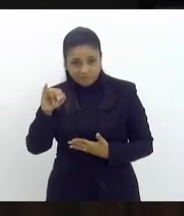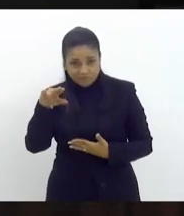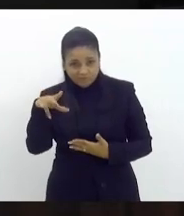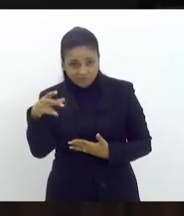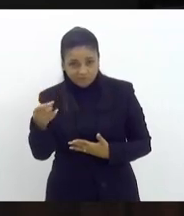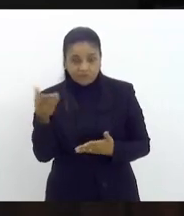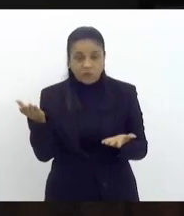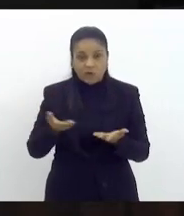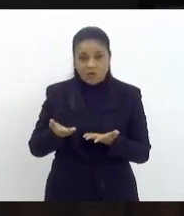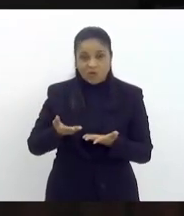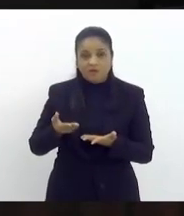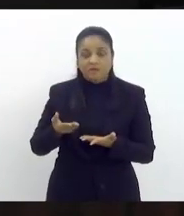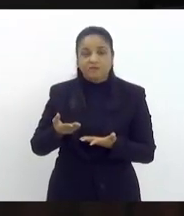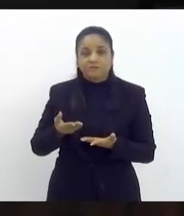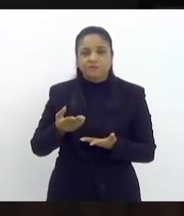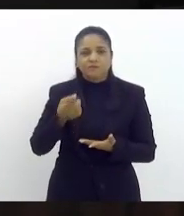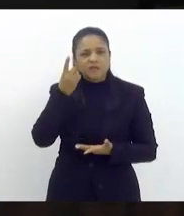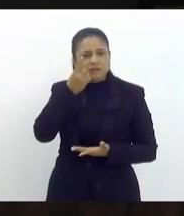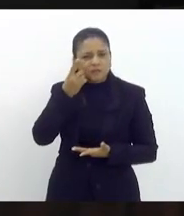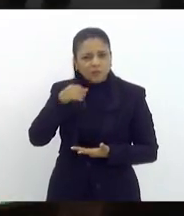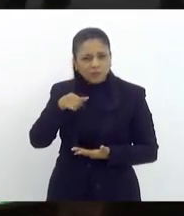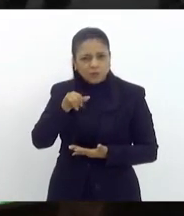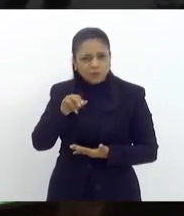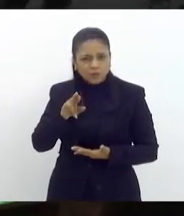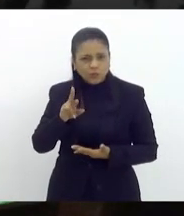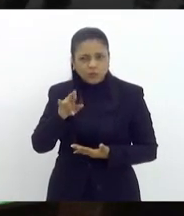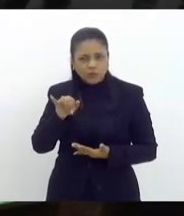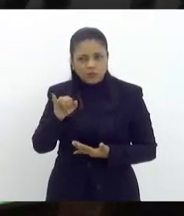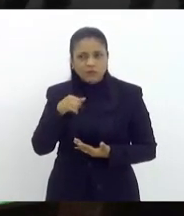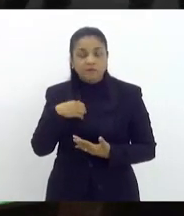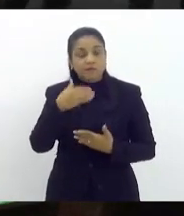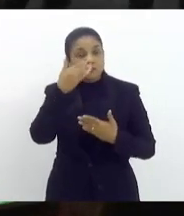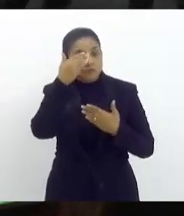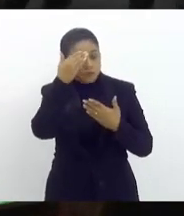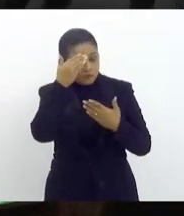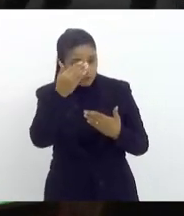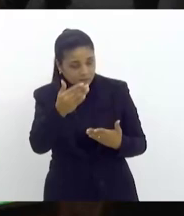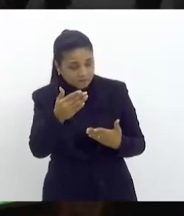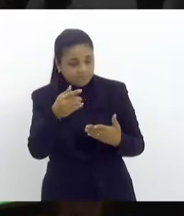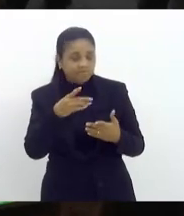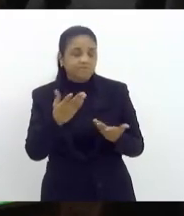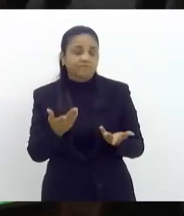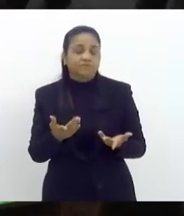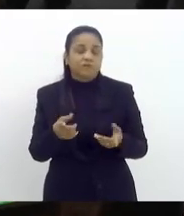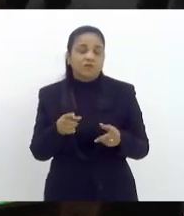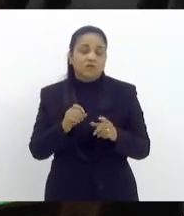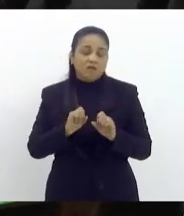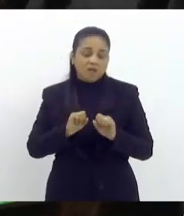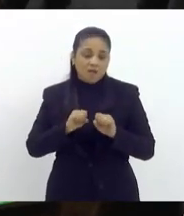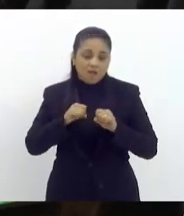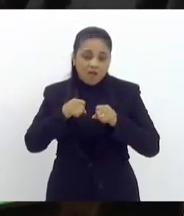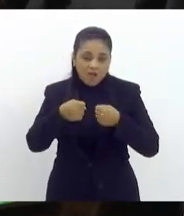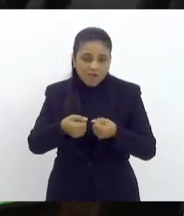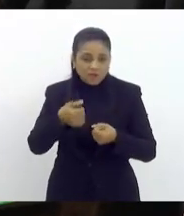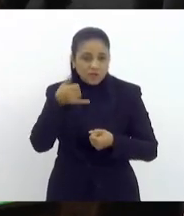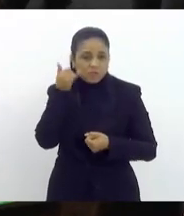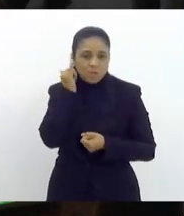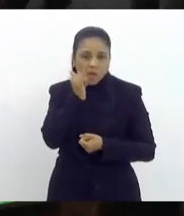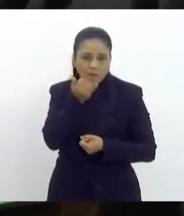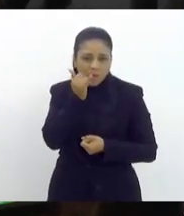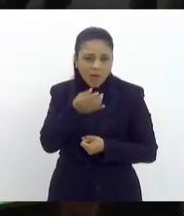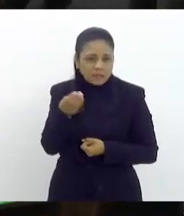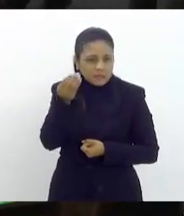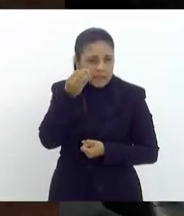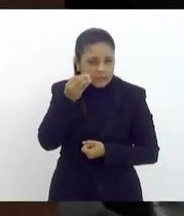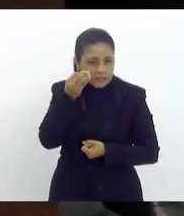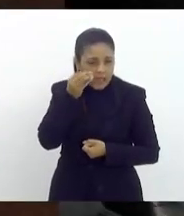deputado deputado iuri muito obrigado presidente só queria reforçar aqui que o nosso esforço de tentar